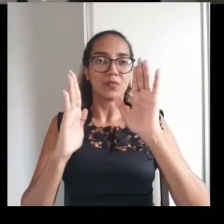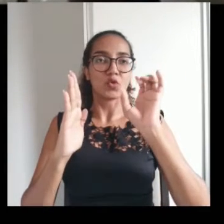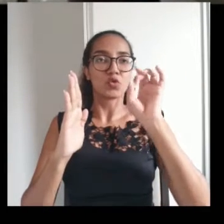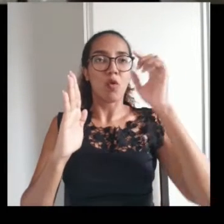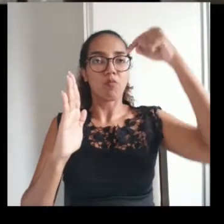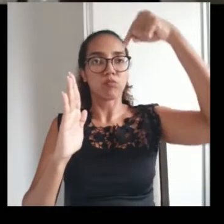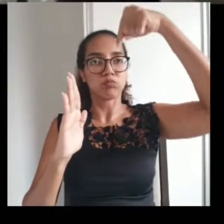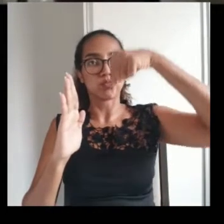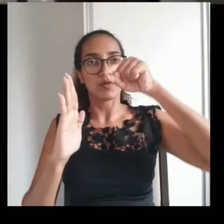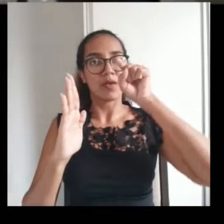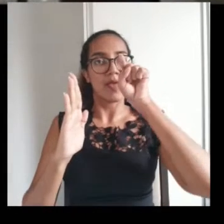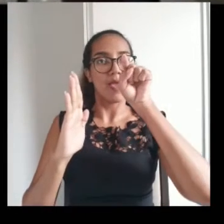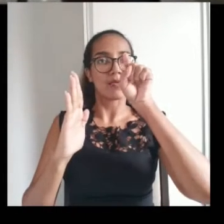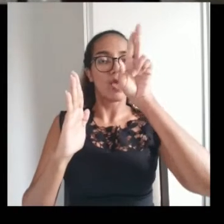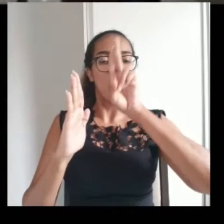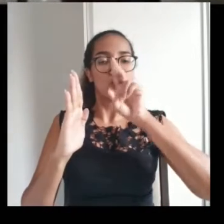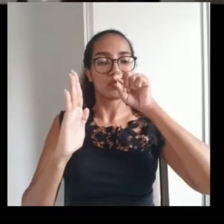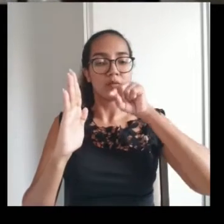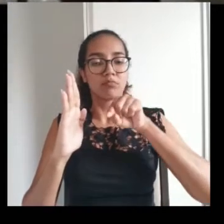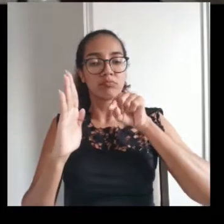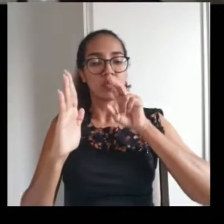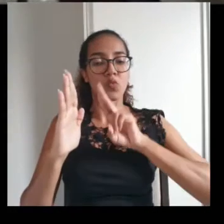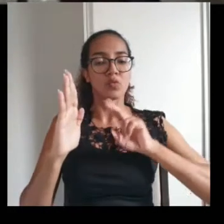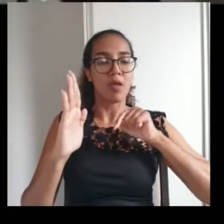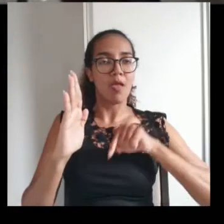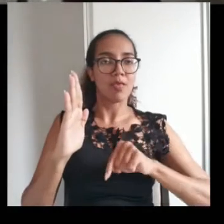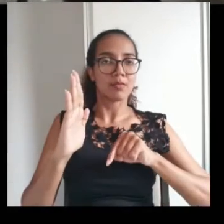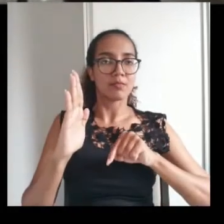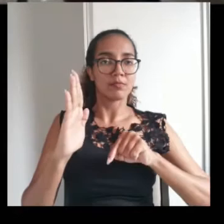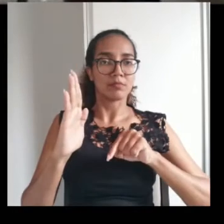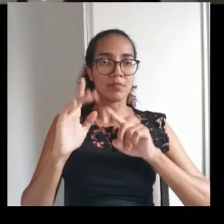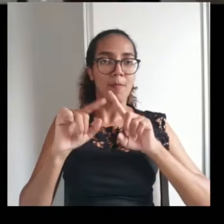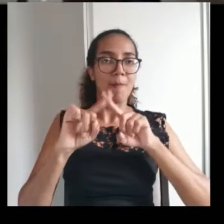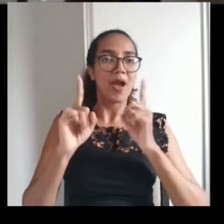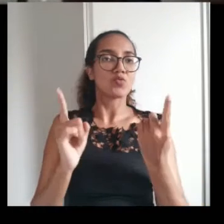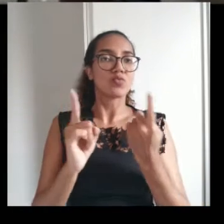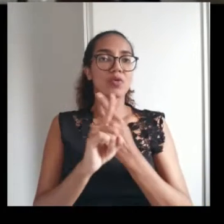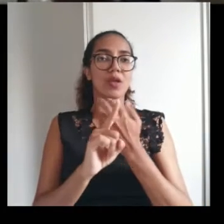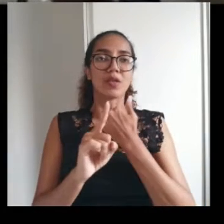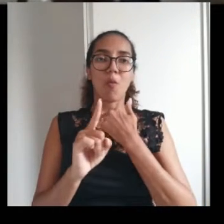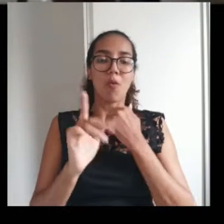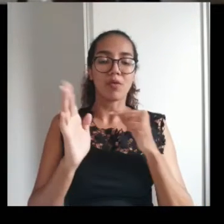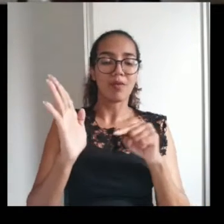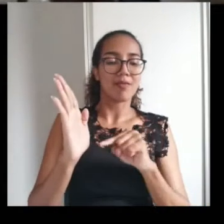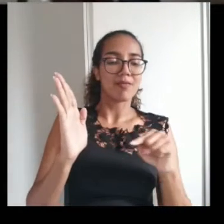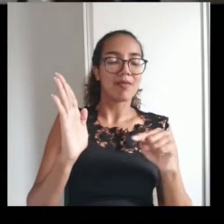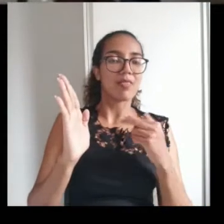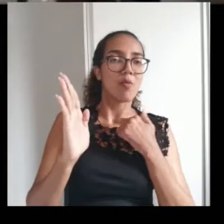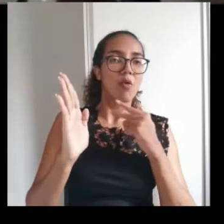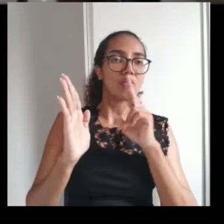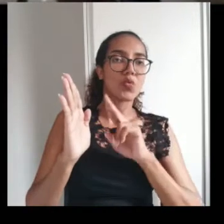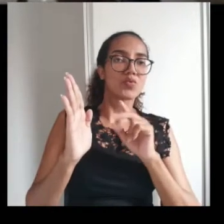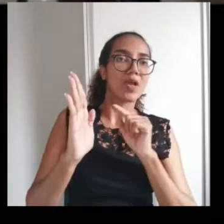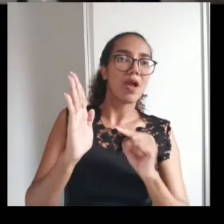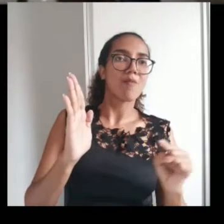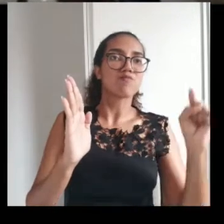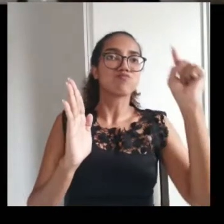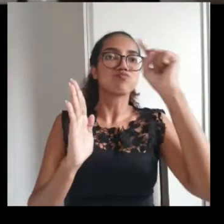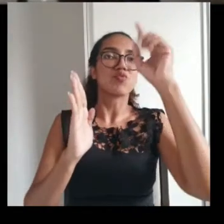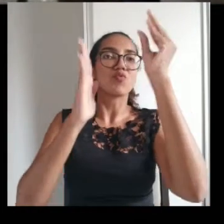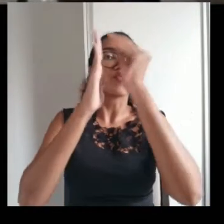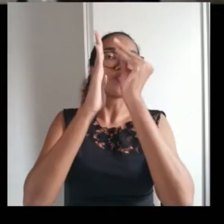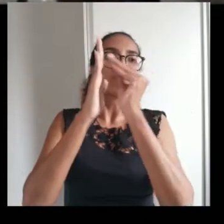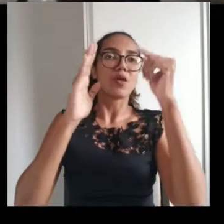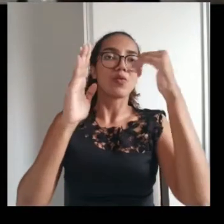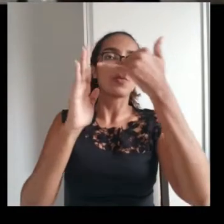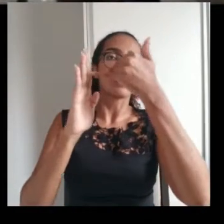repositório, tem que criar um cadastro. Não, não é porque está fazendo em Java. Você podia fazer isso com qualquer outra linguagem também, tá certo? Em